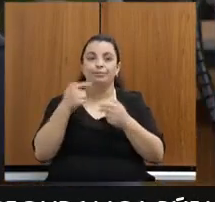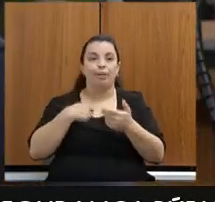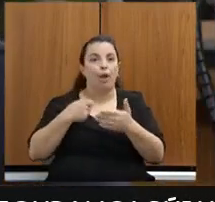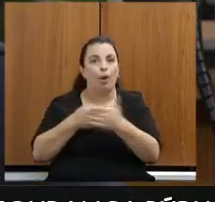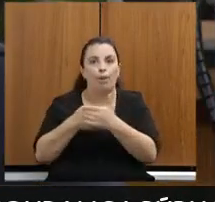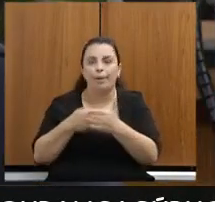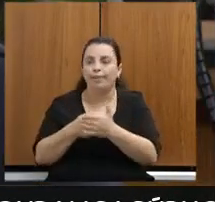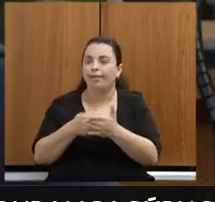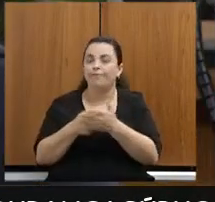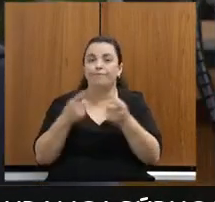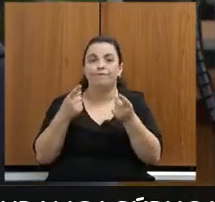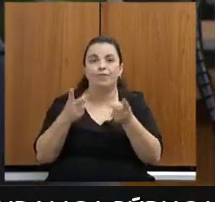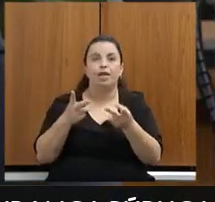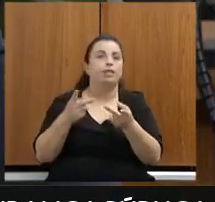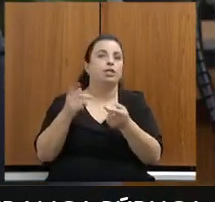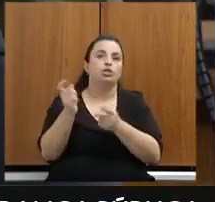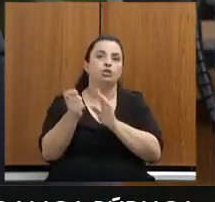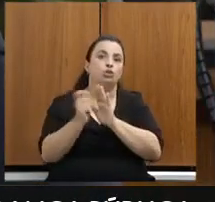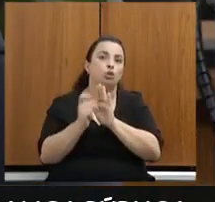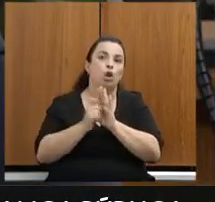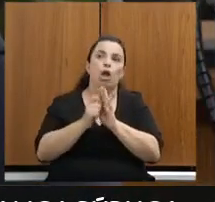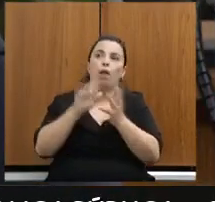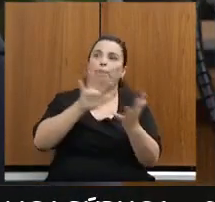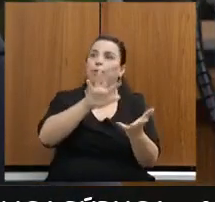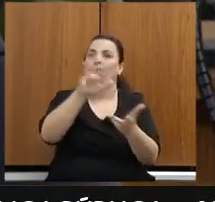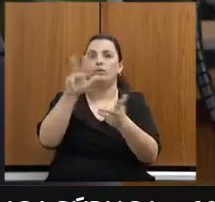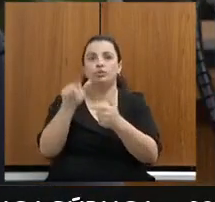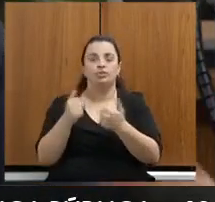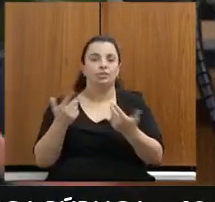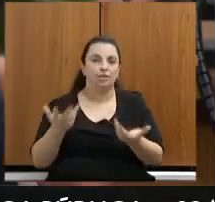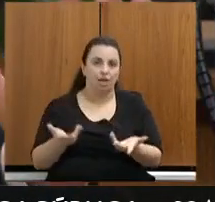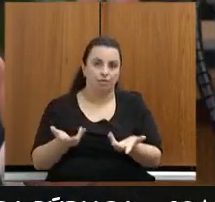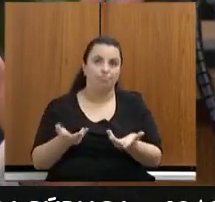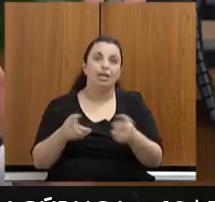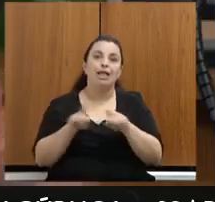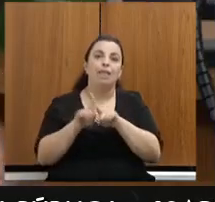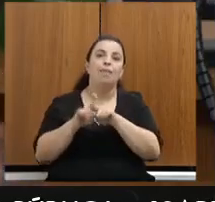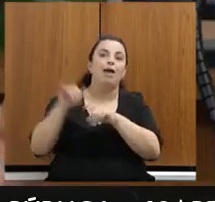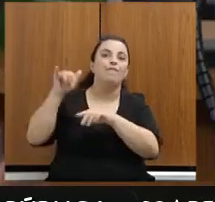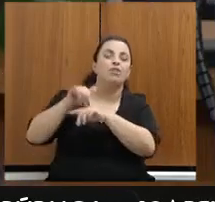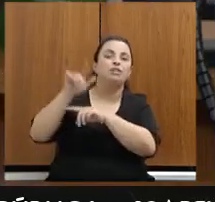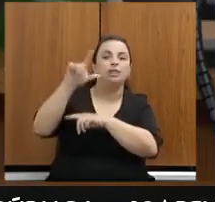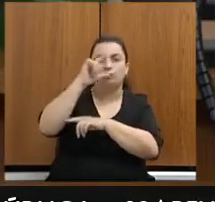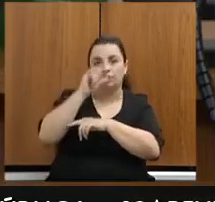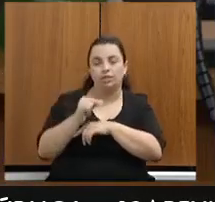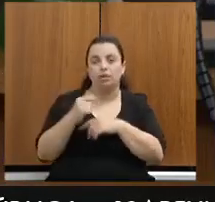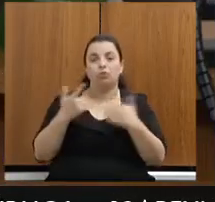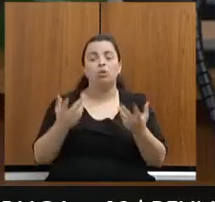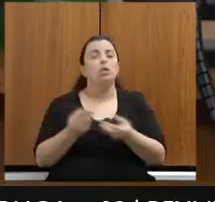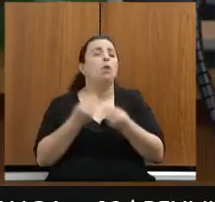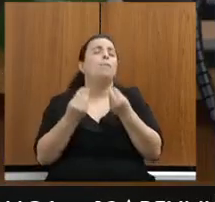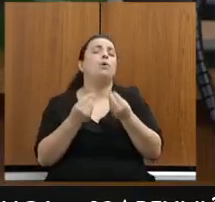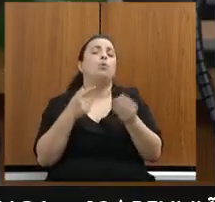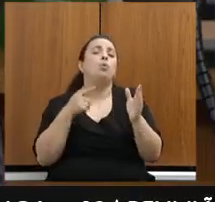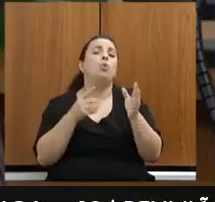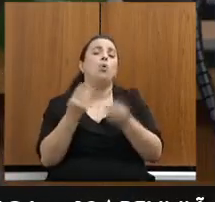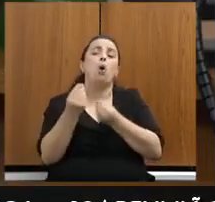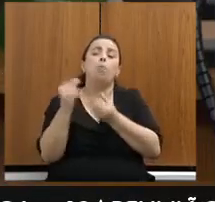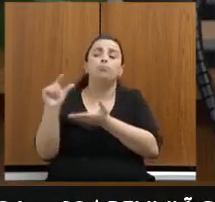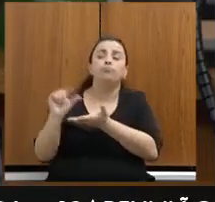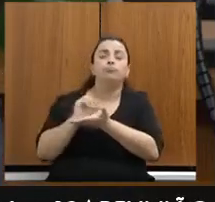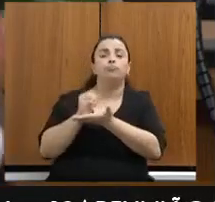aviões que descem ali no Triângulo Mineiro essa primeira pergunta como que é o financiamento disso